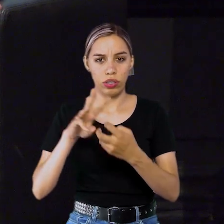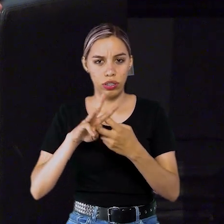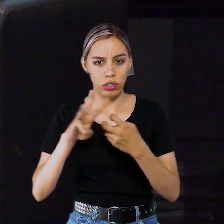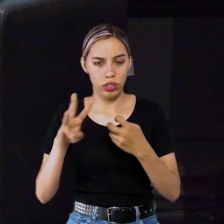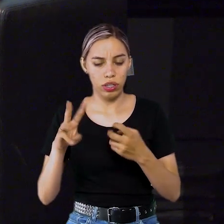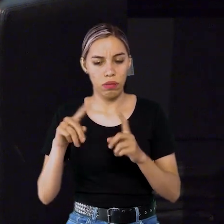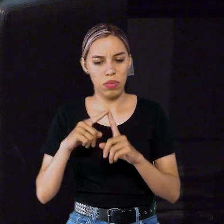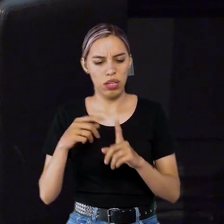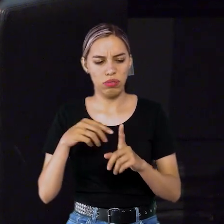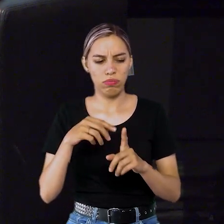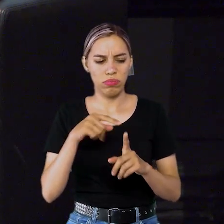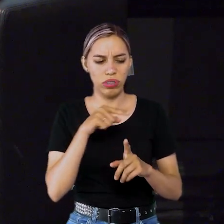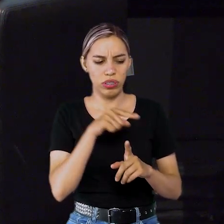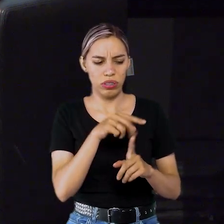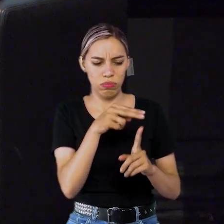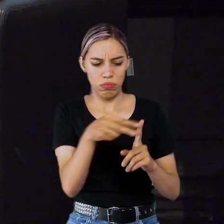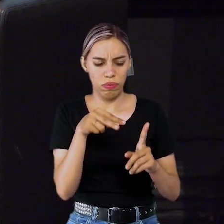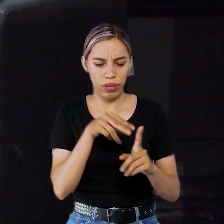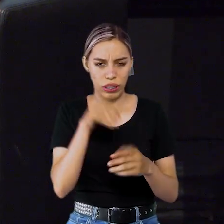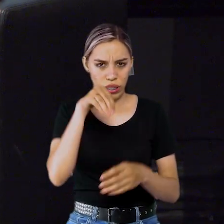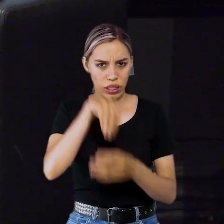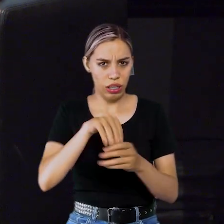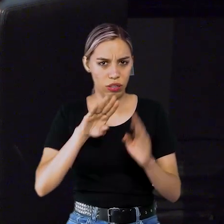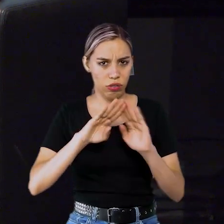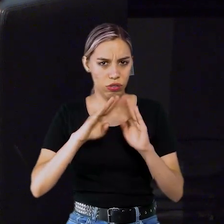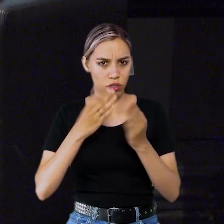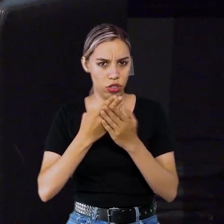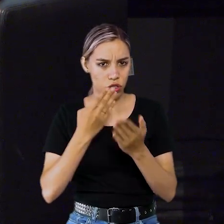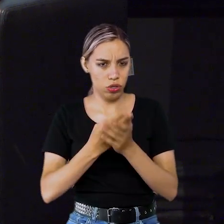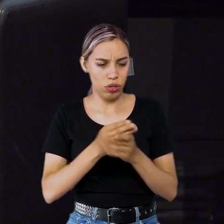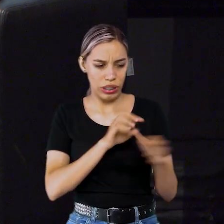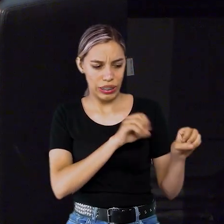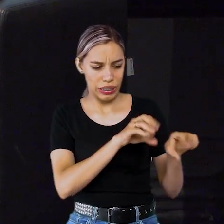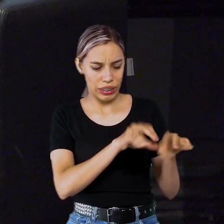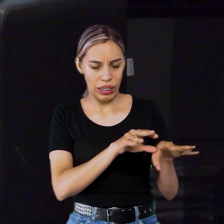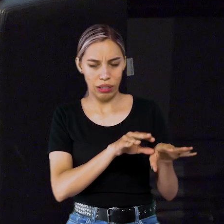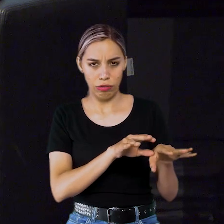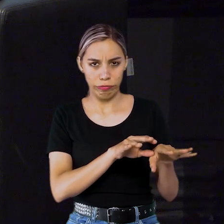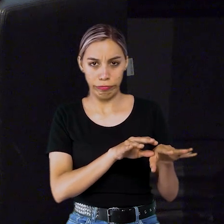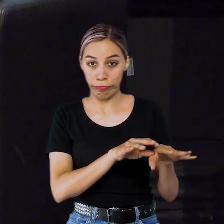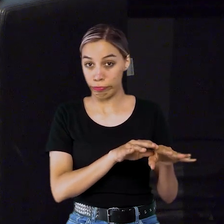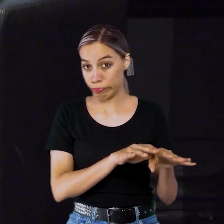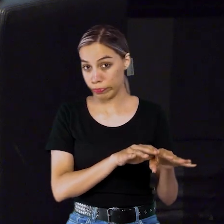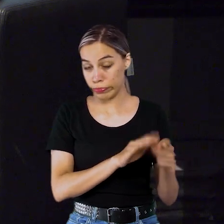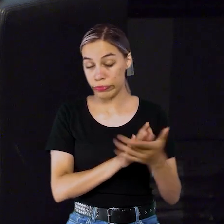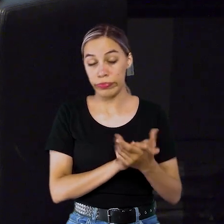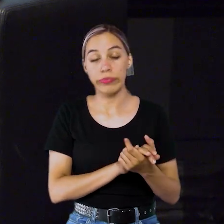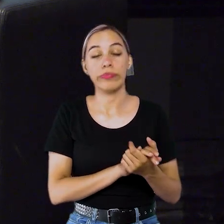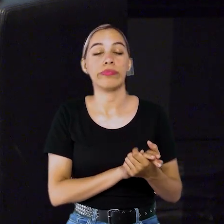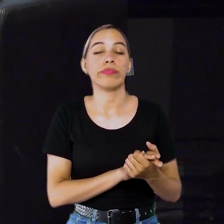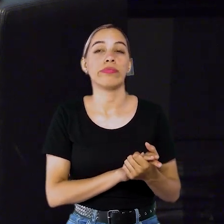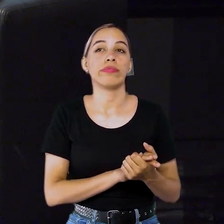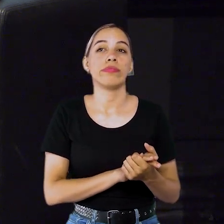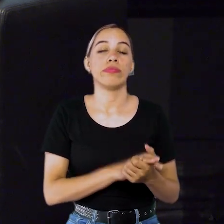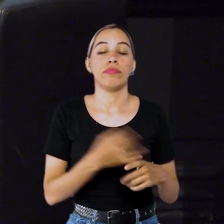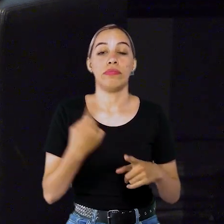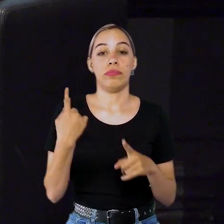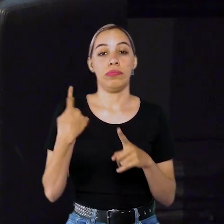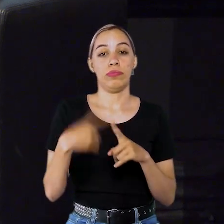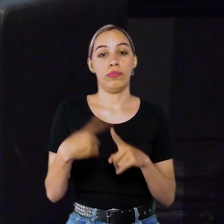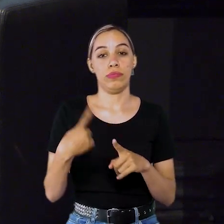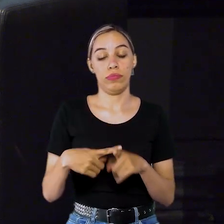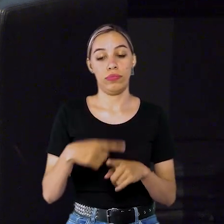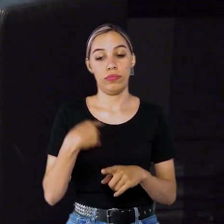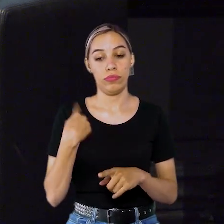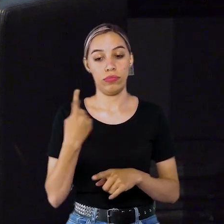olhar está nas escolas, né? Está sendo passado para as crianças, né? E porque